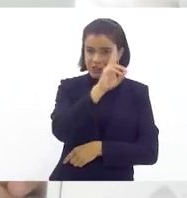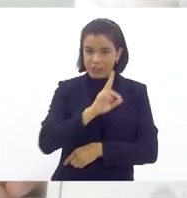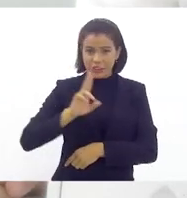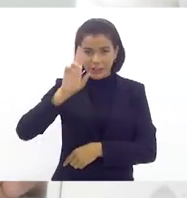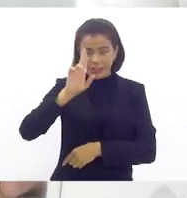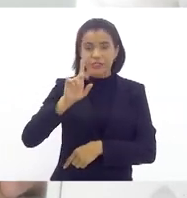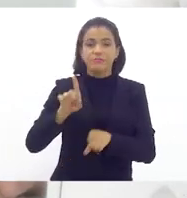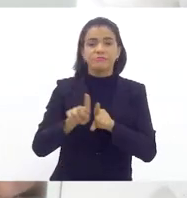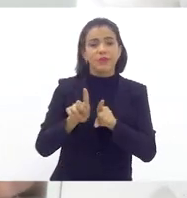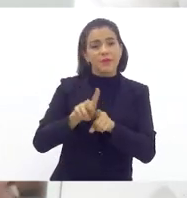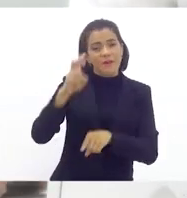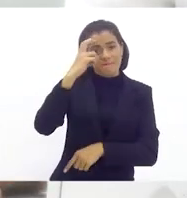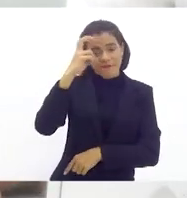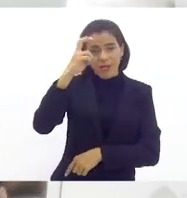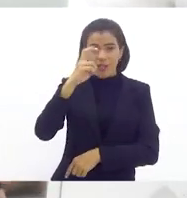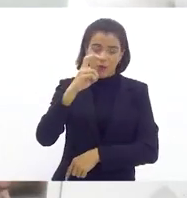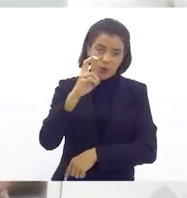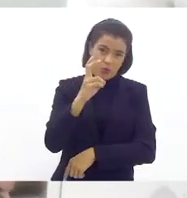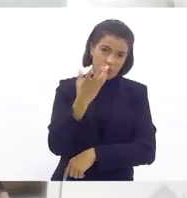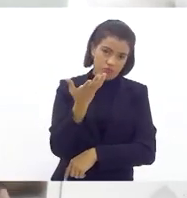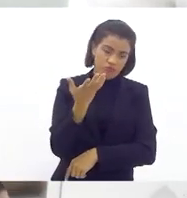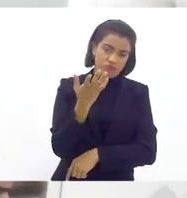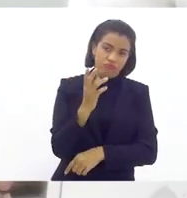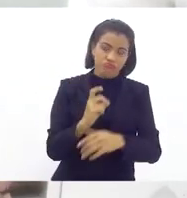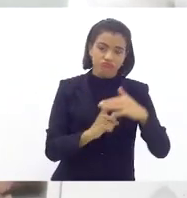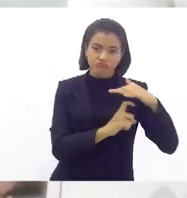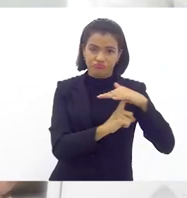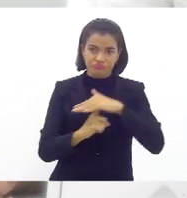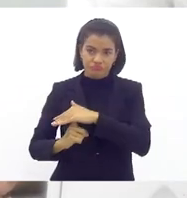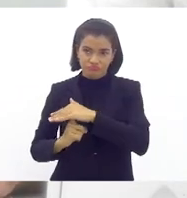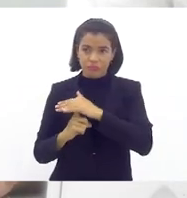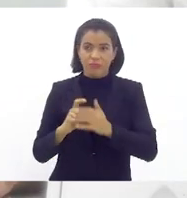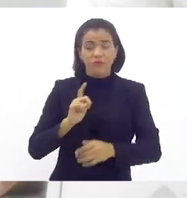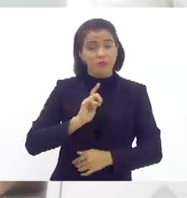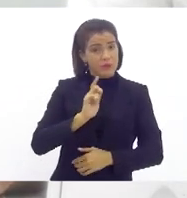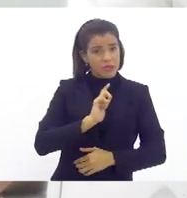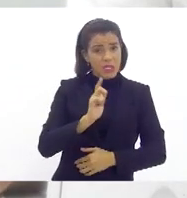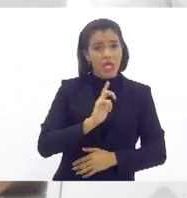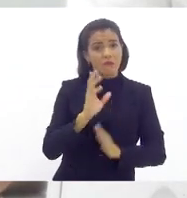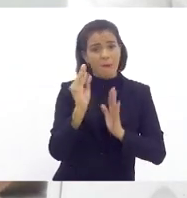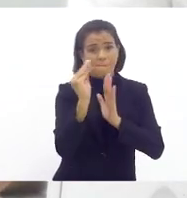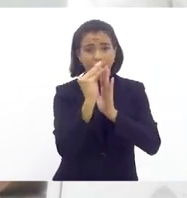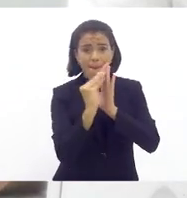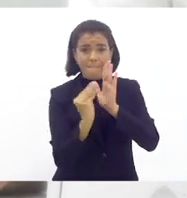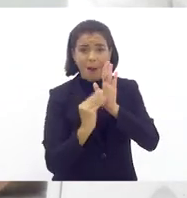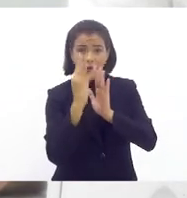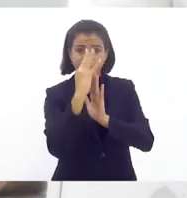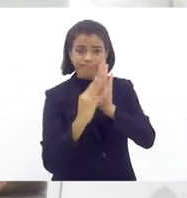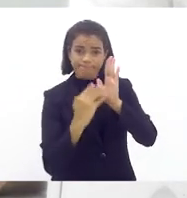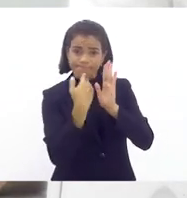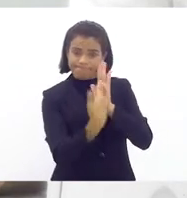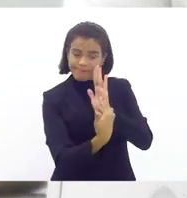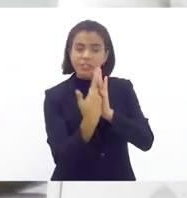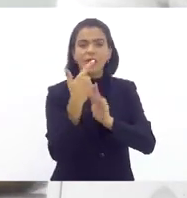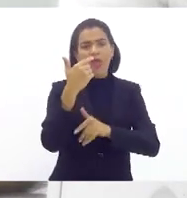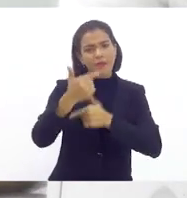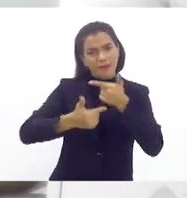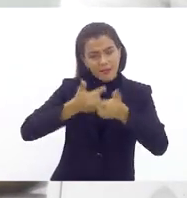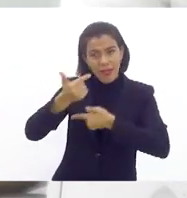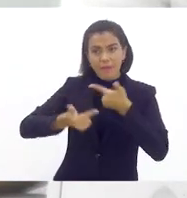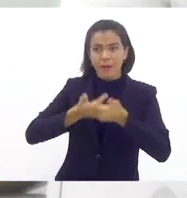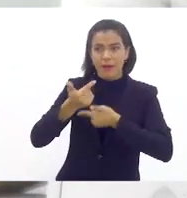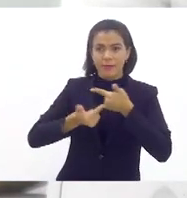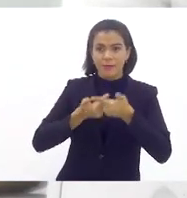de Cultura. Esses são os que nós temos. Vamos dizer assim, estão lá, estão colocados e são desenvolvidos. Ok?